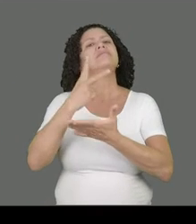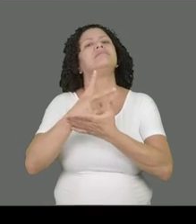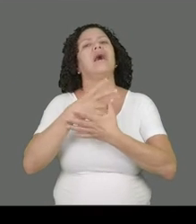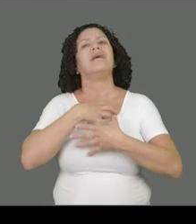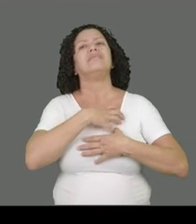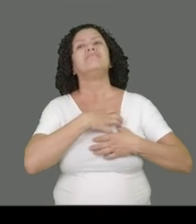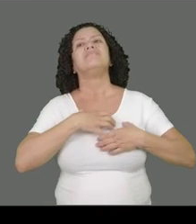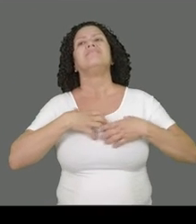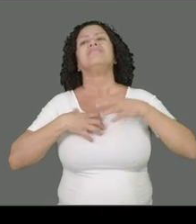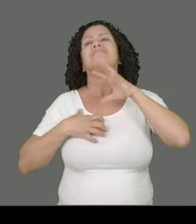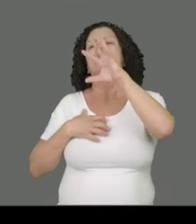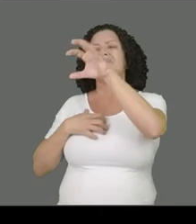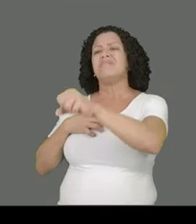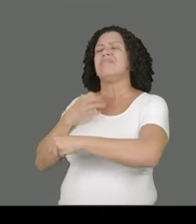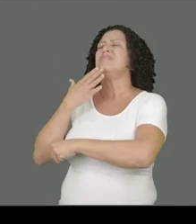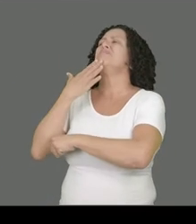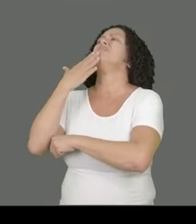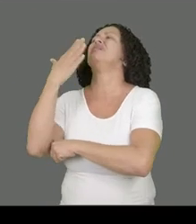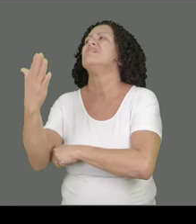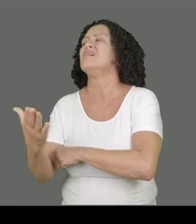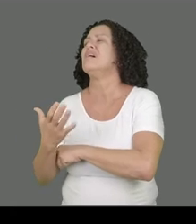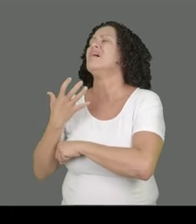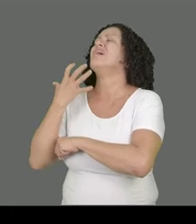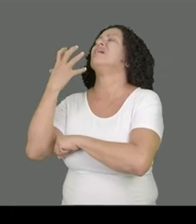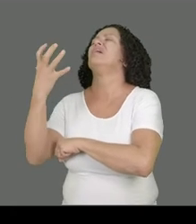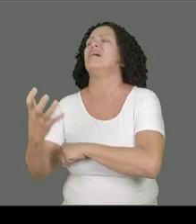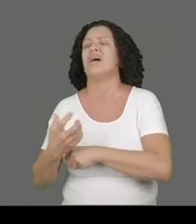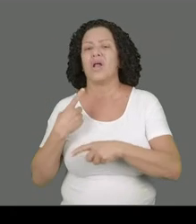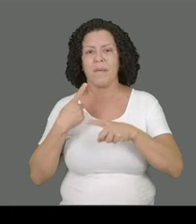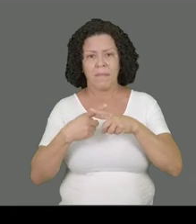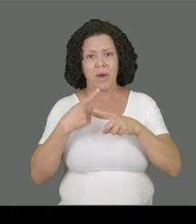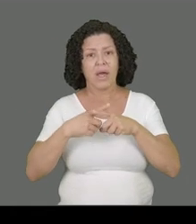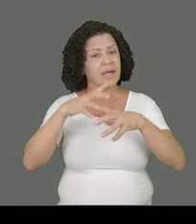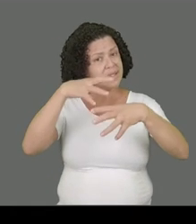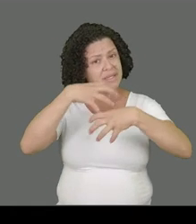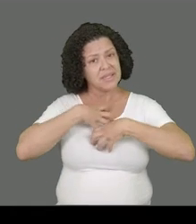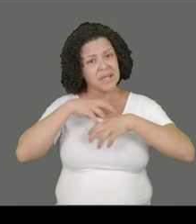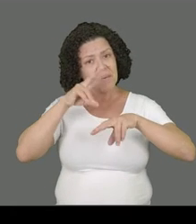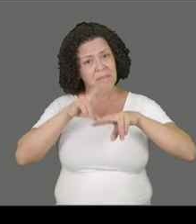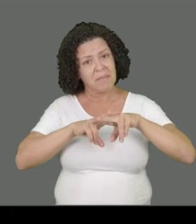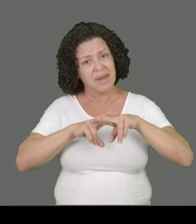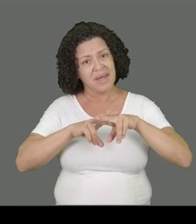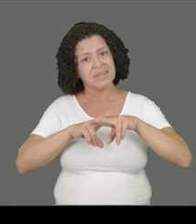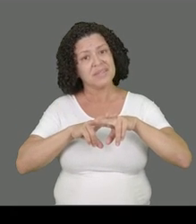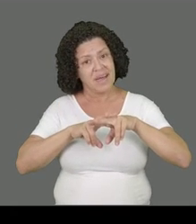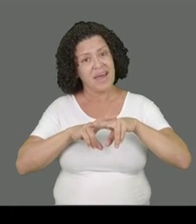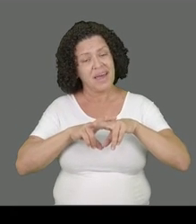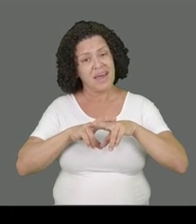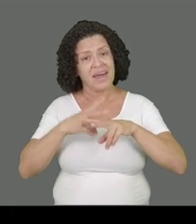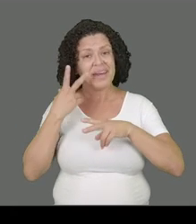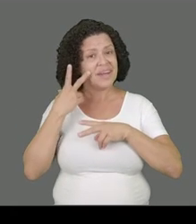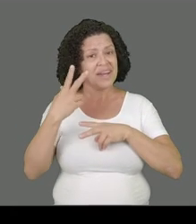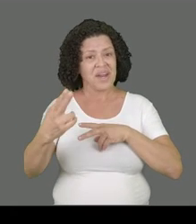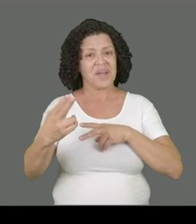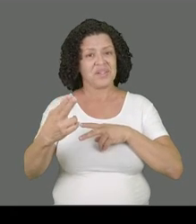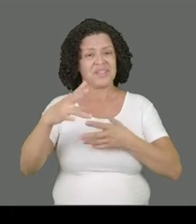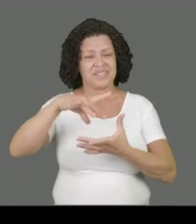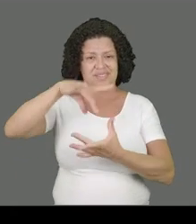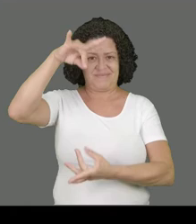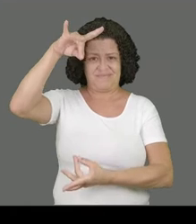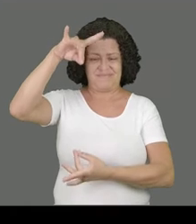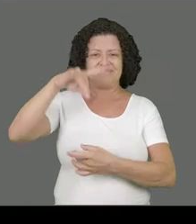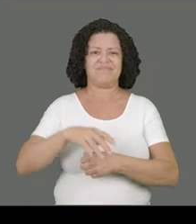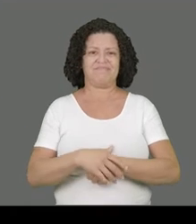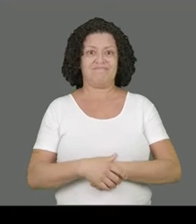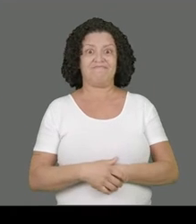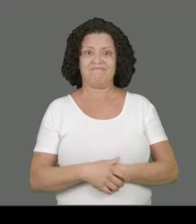espírito está sempre ansiando, pedindo, querendo, porque isso está dentro de nós, faz parte da